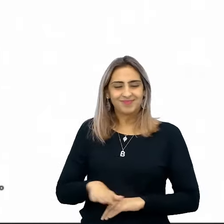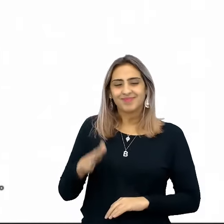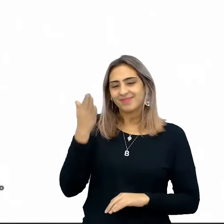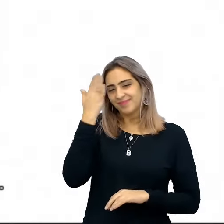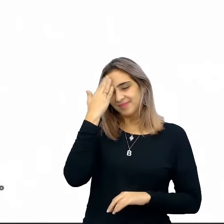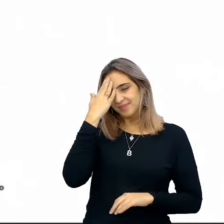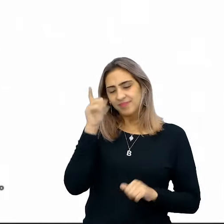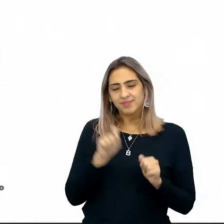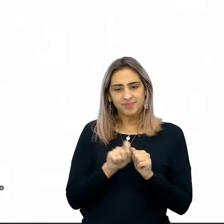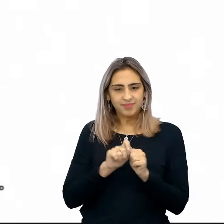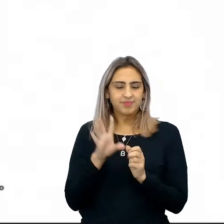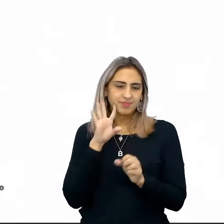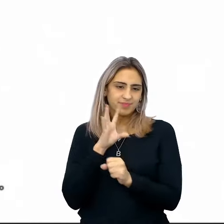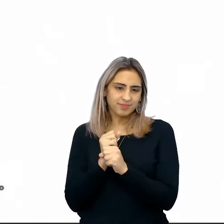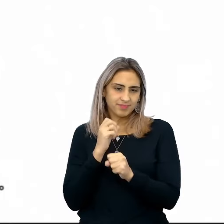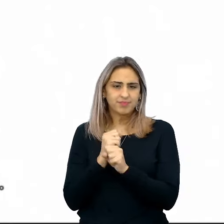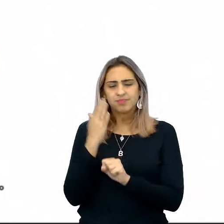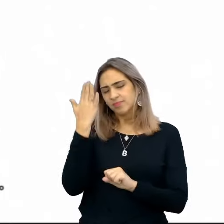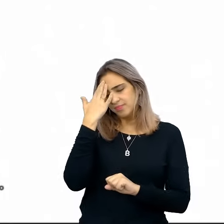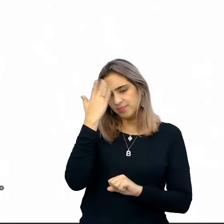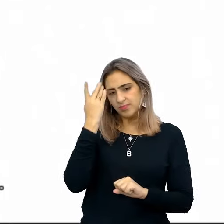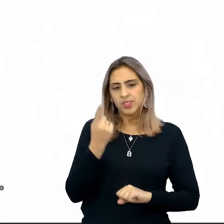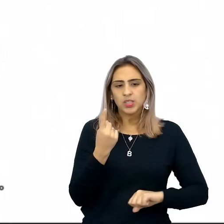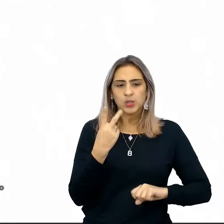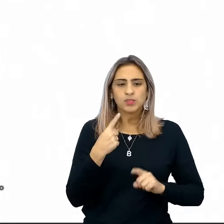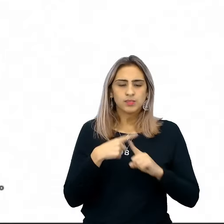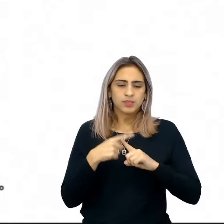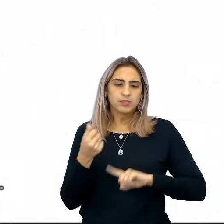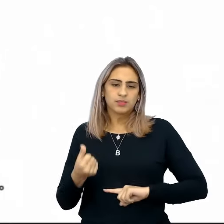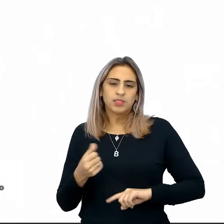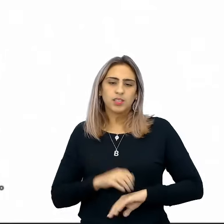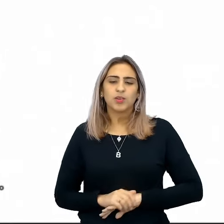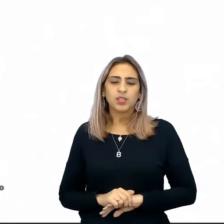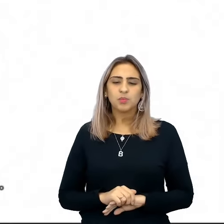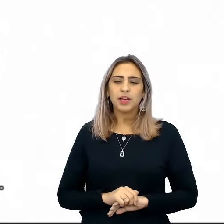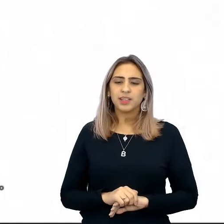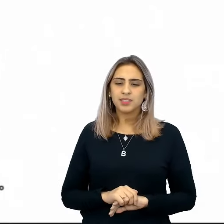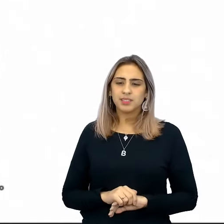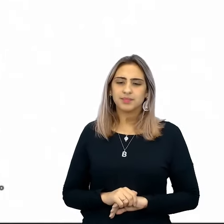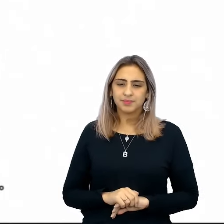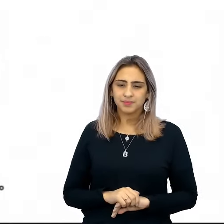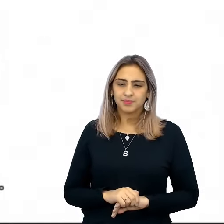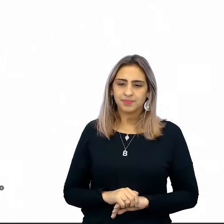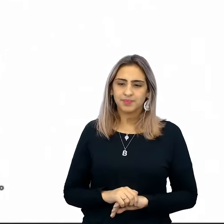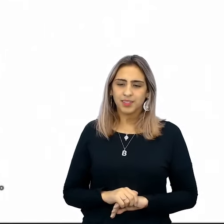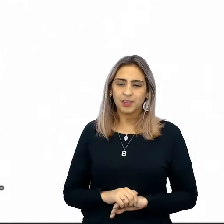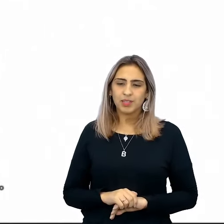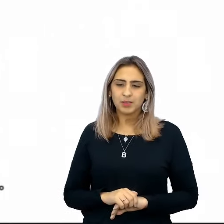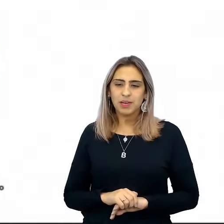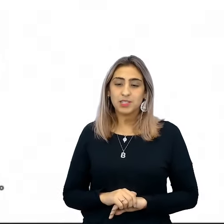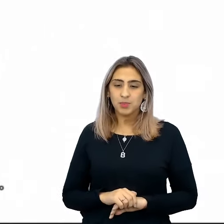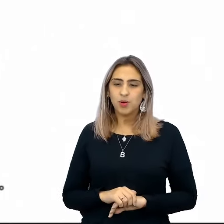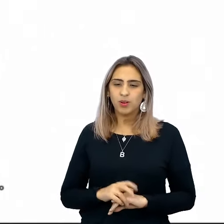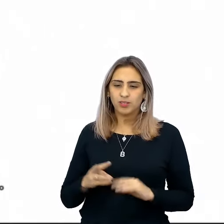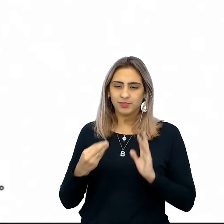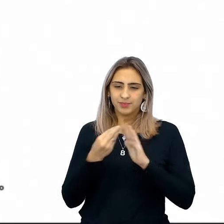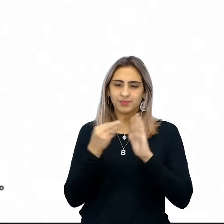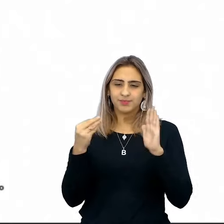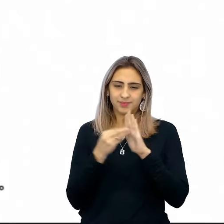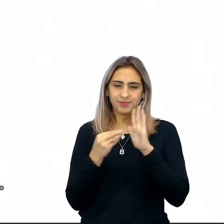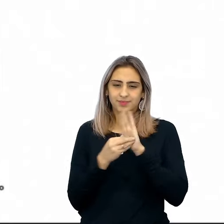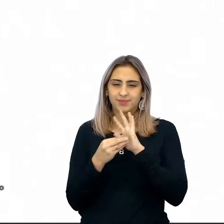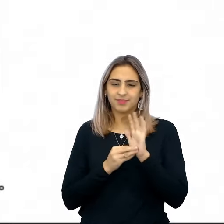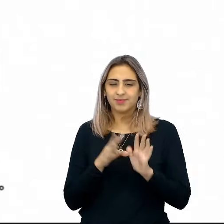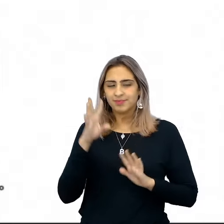as operações, né, ela vai saber fazer 12 vezes 6, por exemplo. Mas dentro de uma situação, problema, elas não conseguem